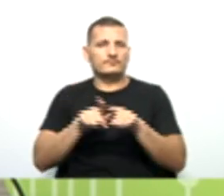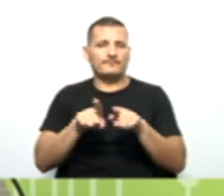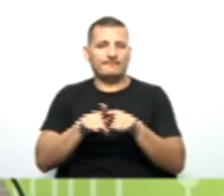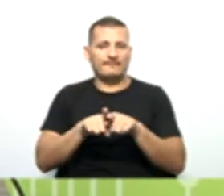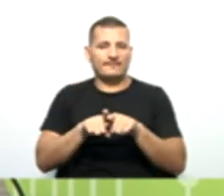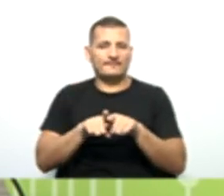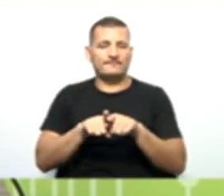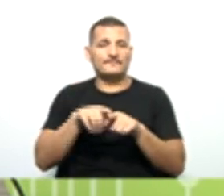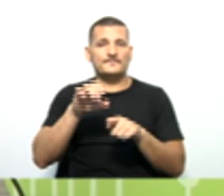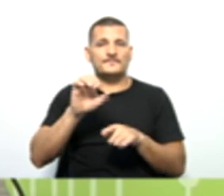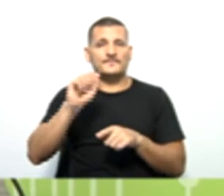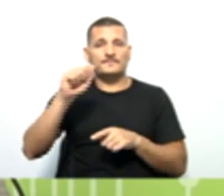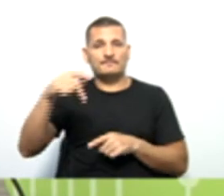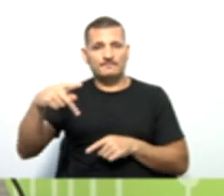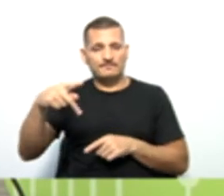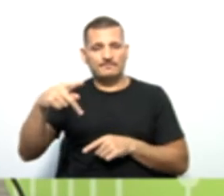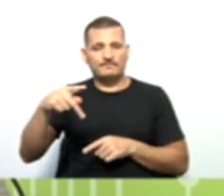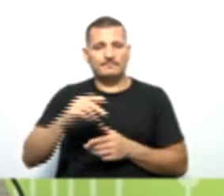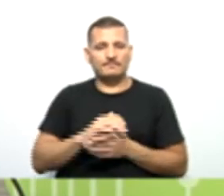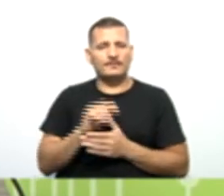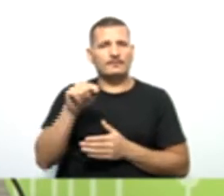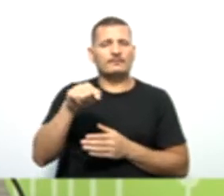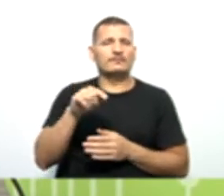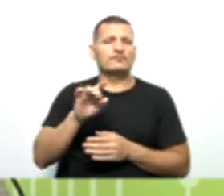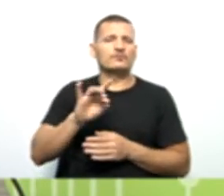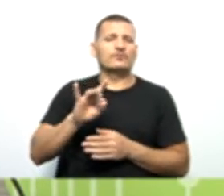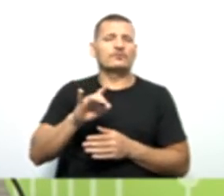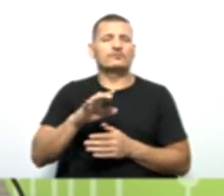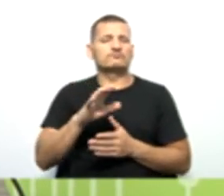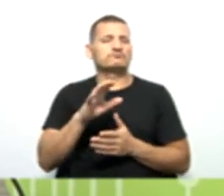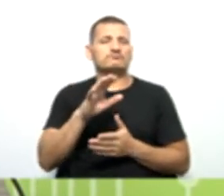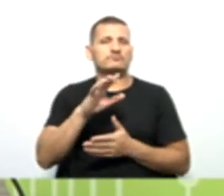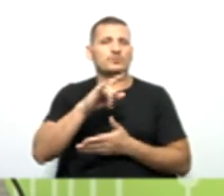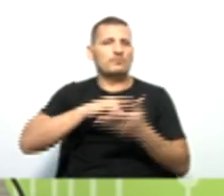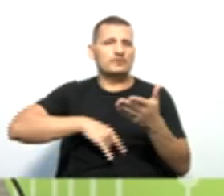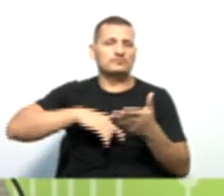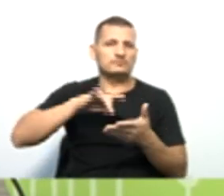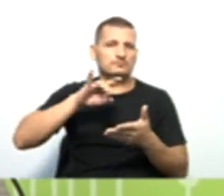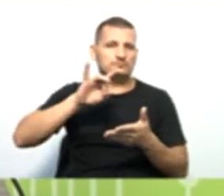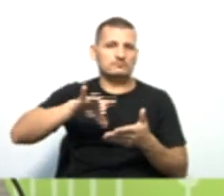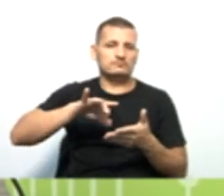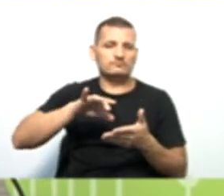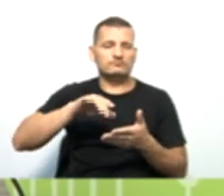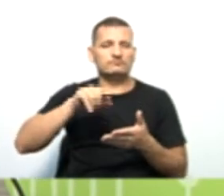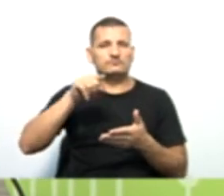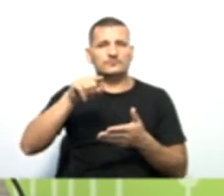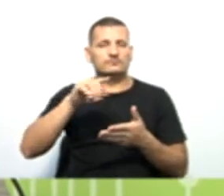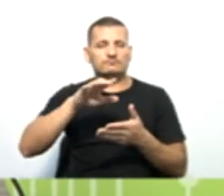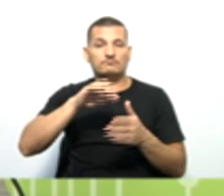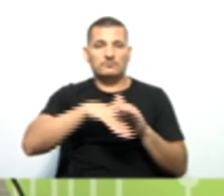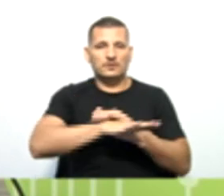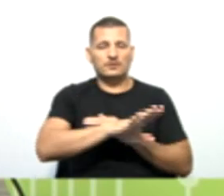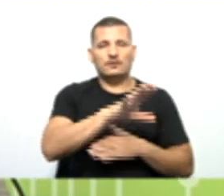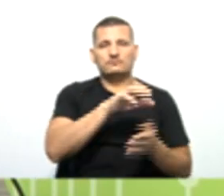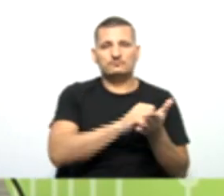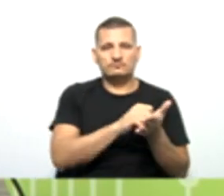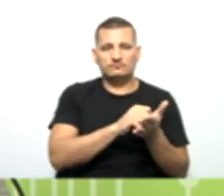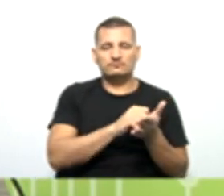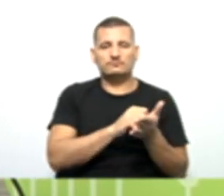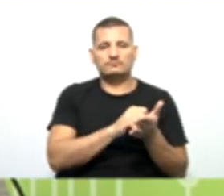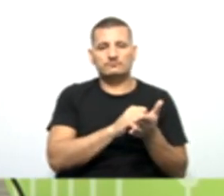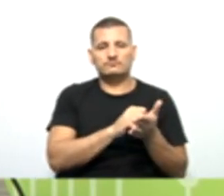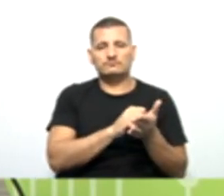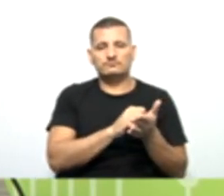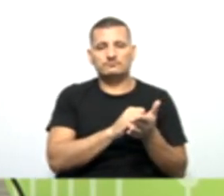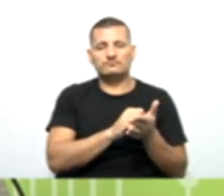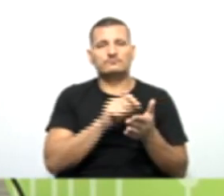essa é a P, essa aqui já é mais para documental, algo que você vai realmente para registro, que você tem que documentar tudo, que é a